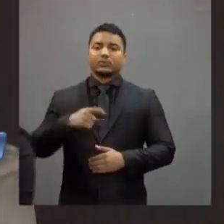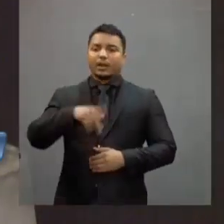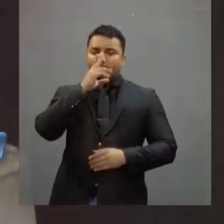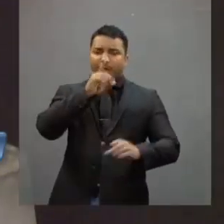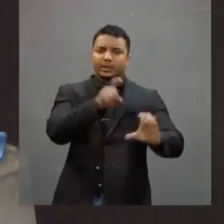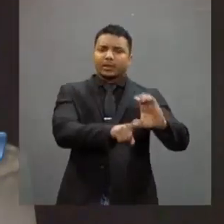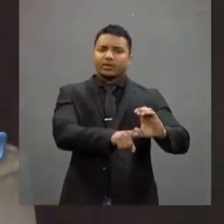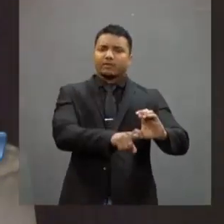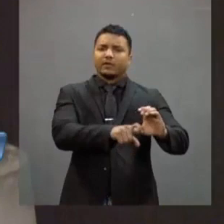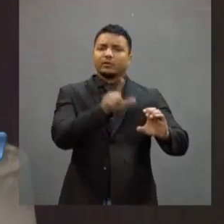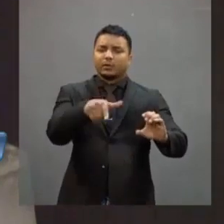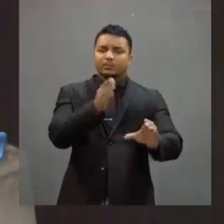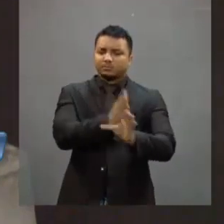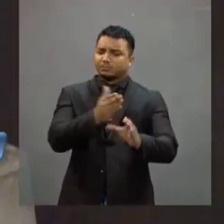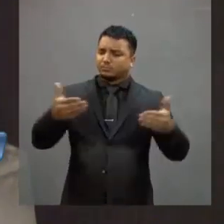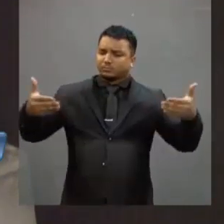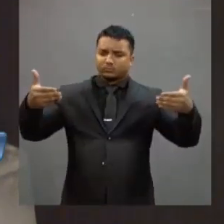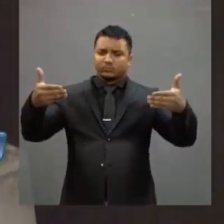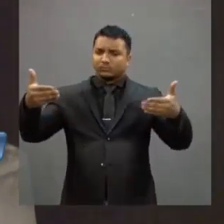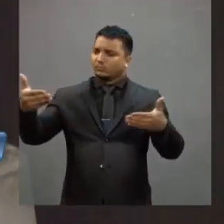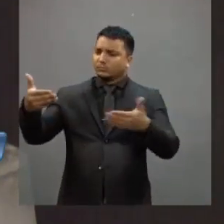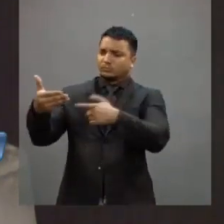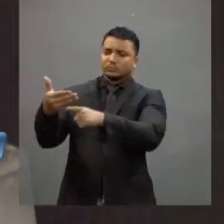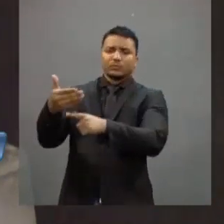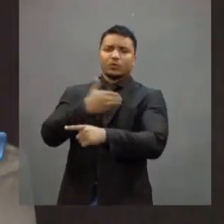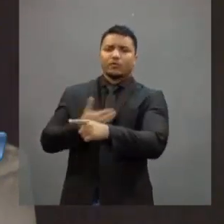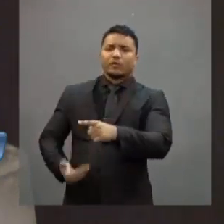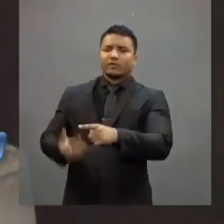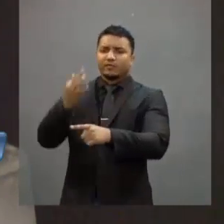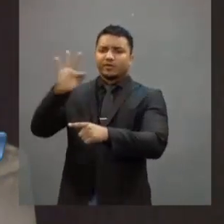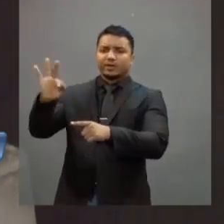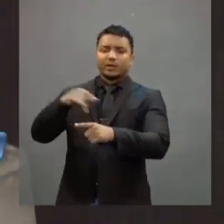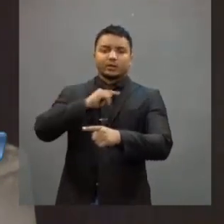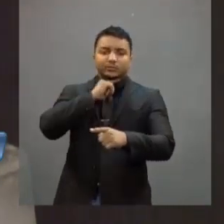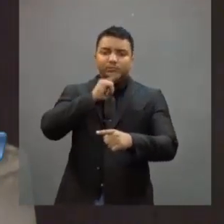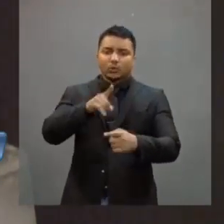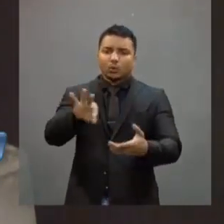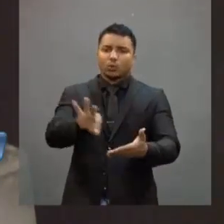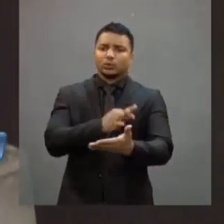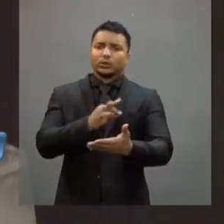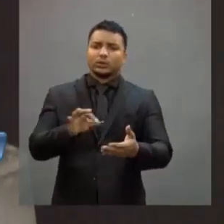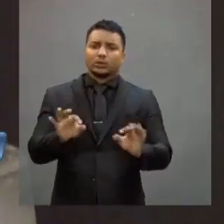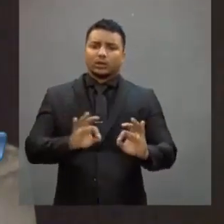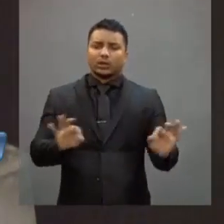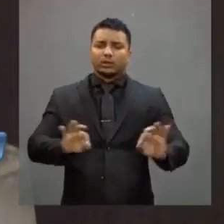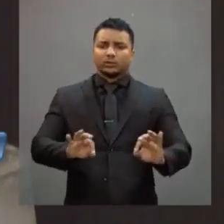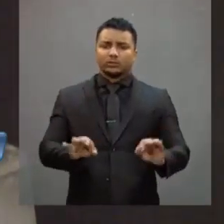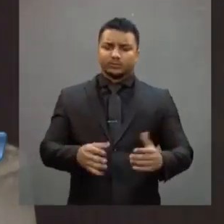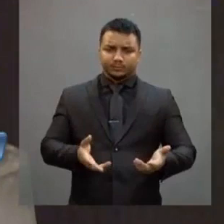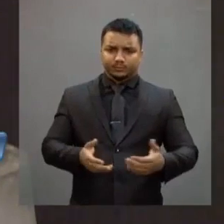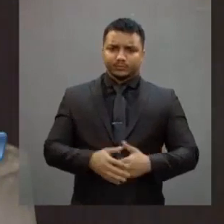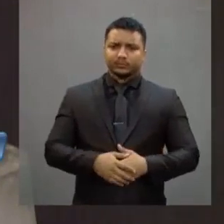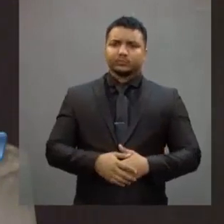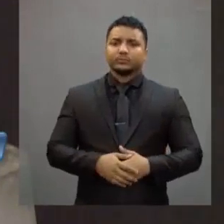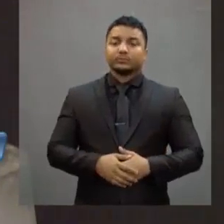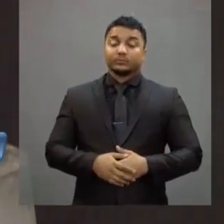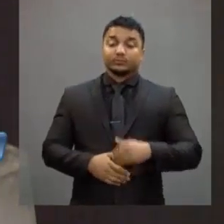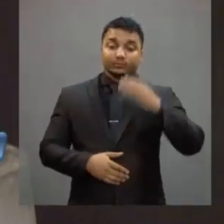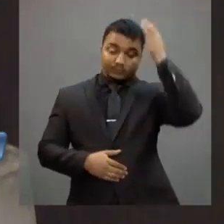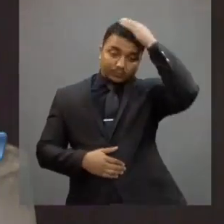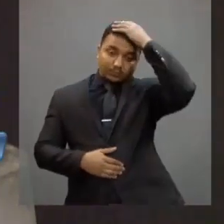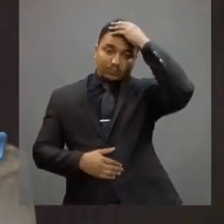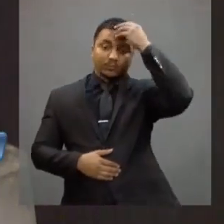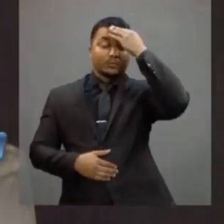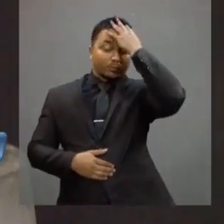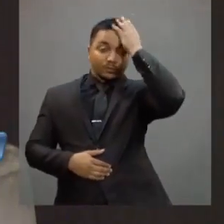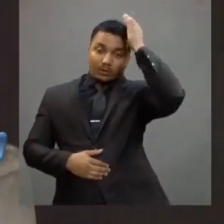inadimplente perante a União e, portanto, não poderia contratar. Veja, quando o